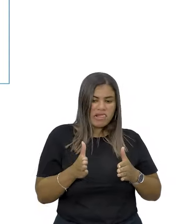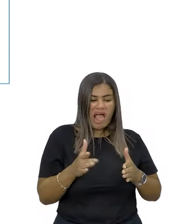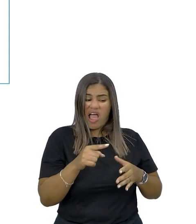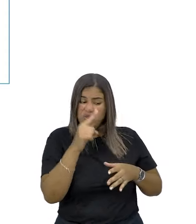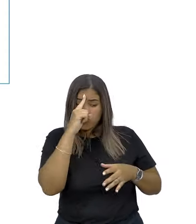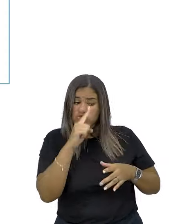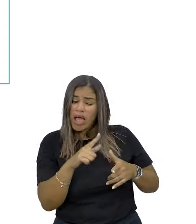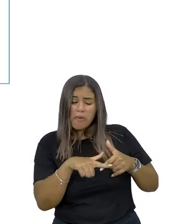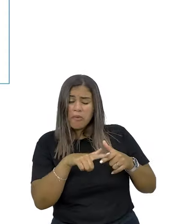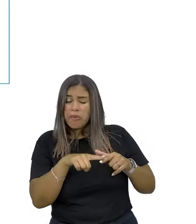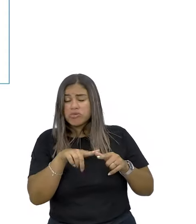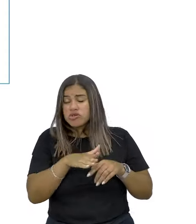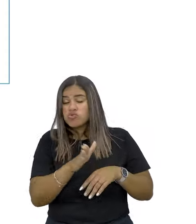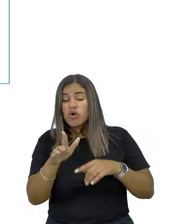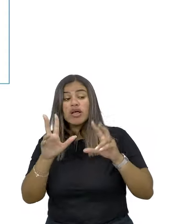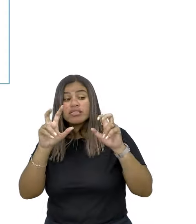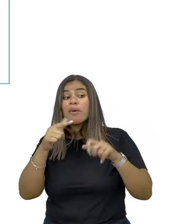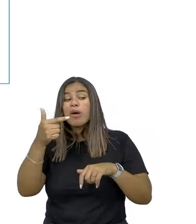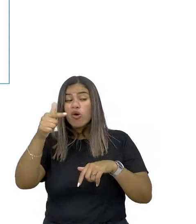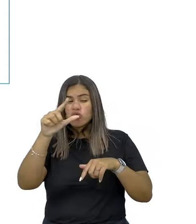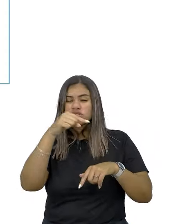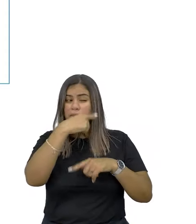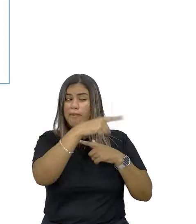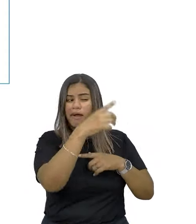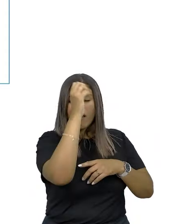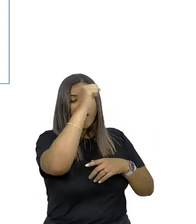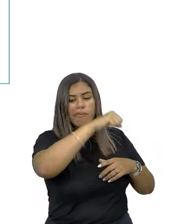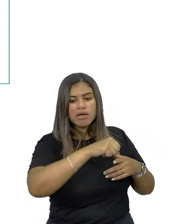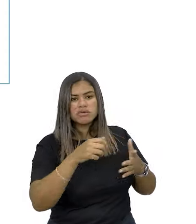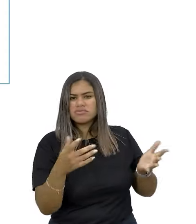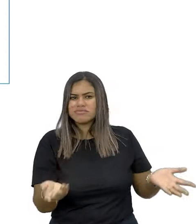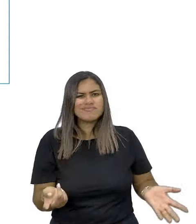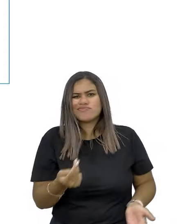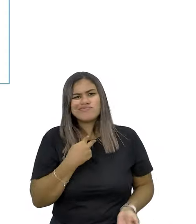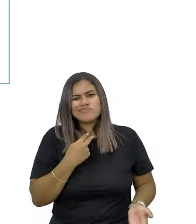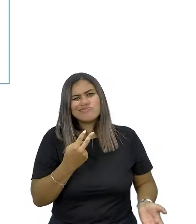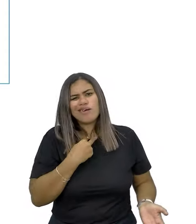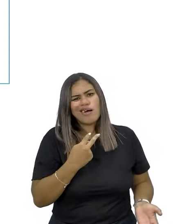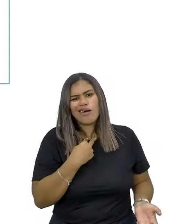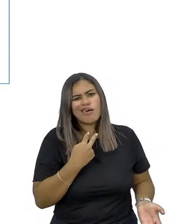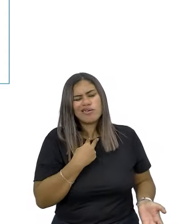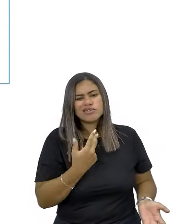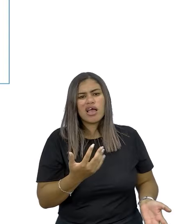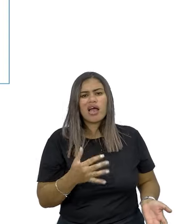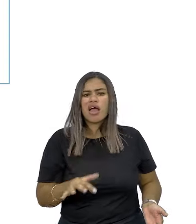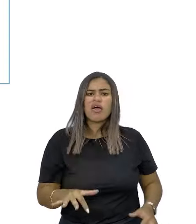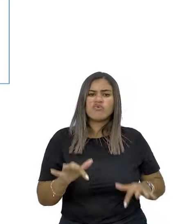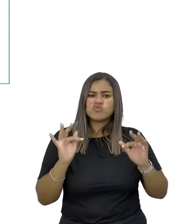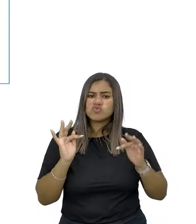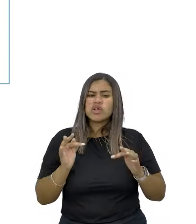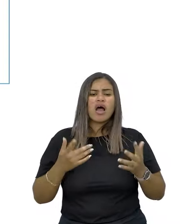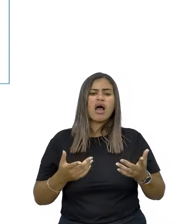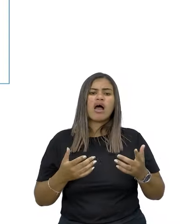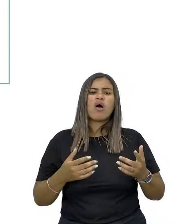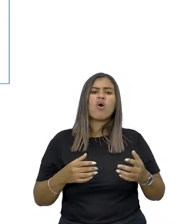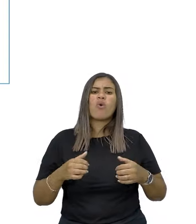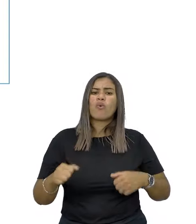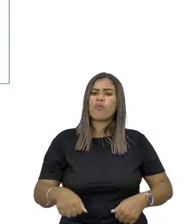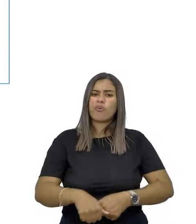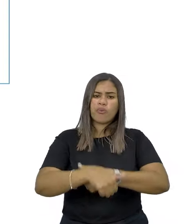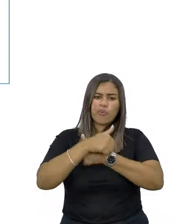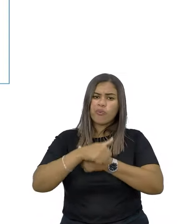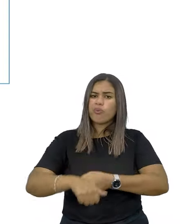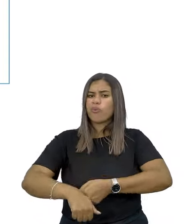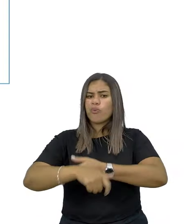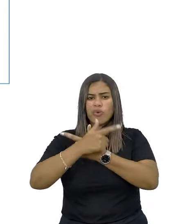conhecimentos pré-existentes que deveria ter. Não dá para me ensinar para ele uma função, uma equação do segundo grau, alguma coisa,